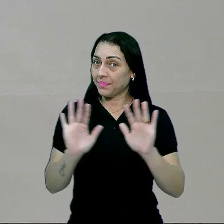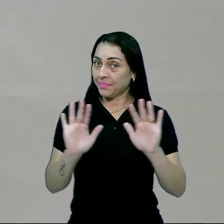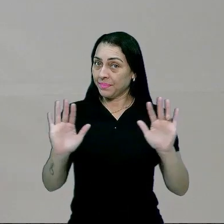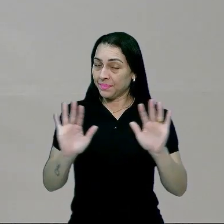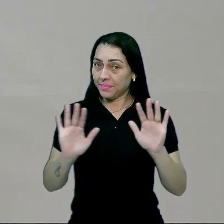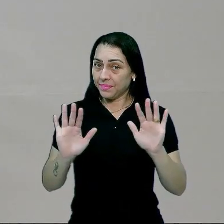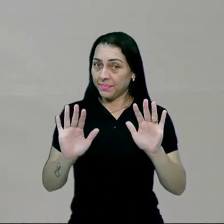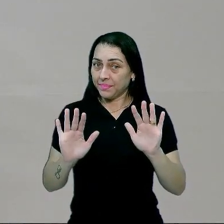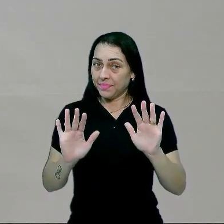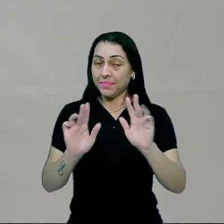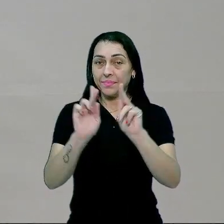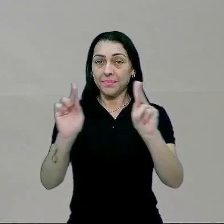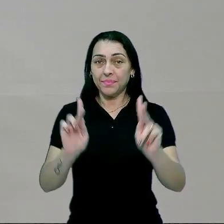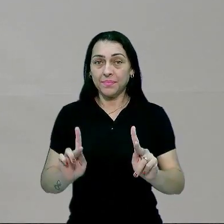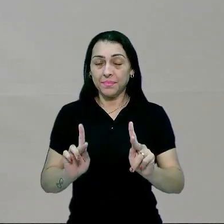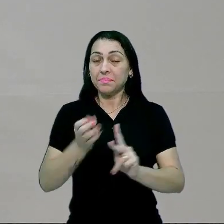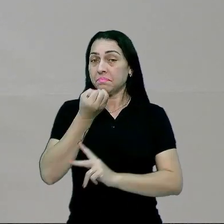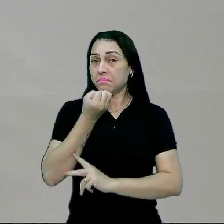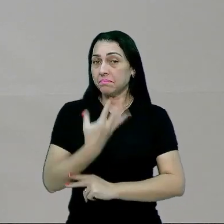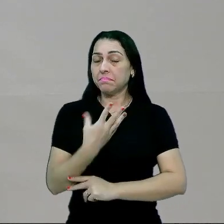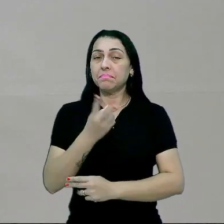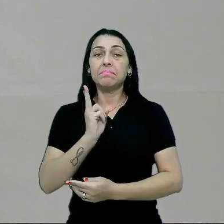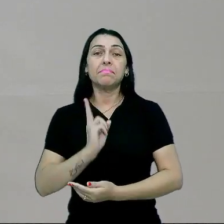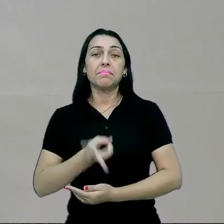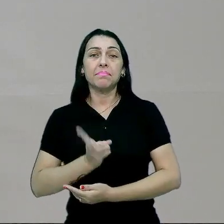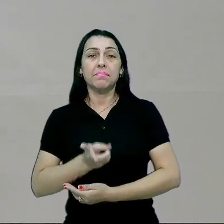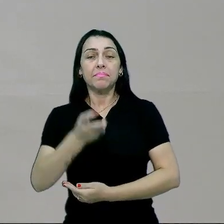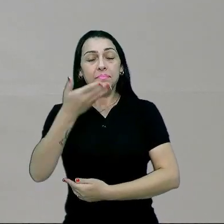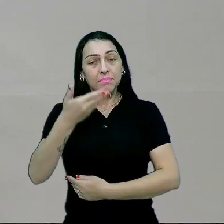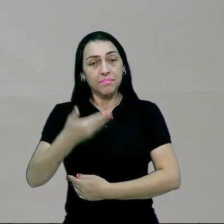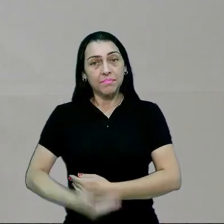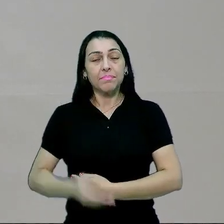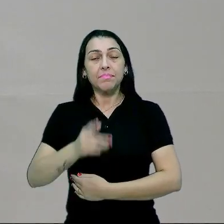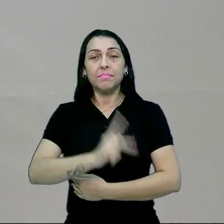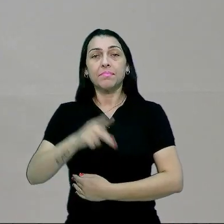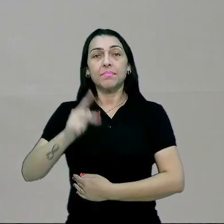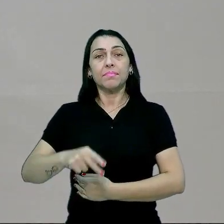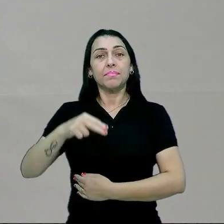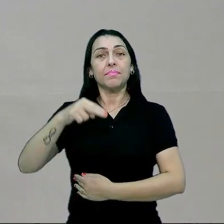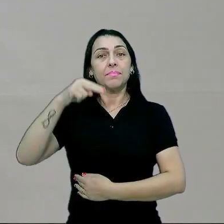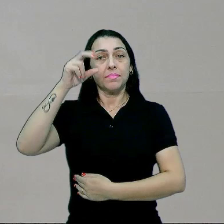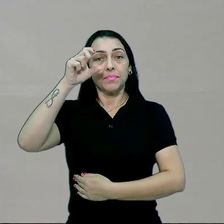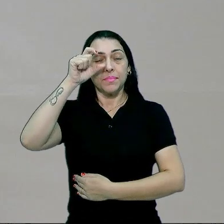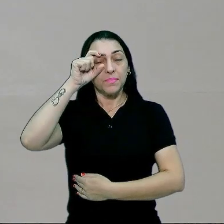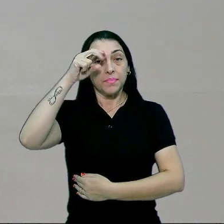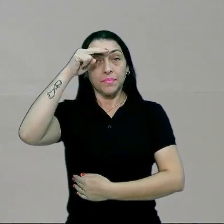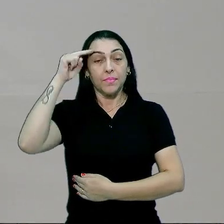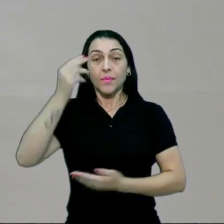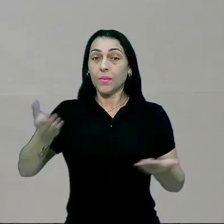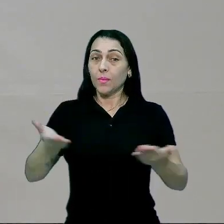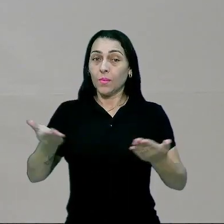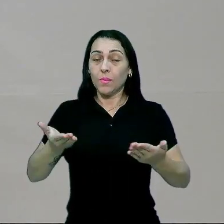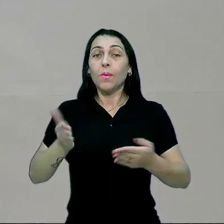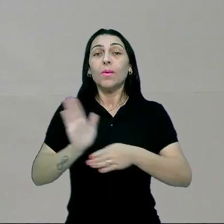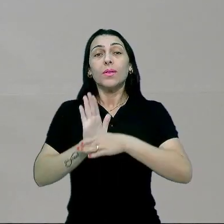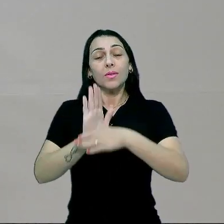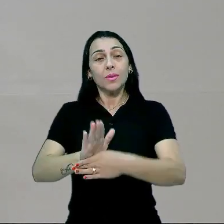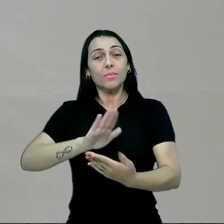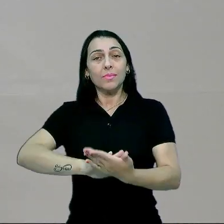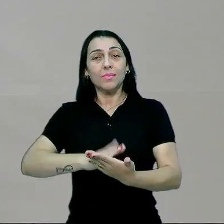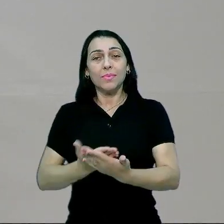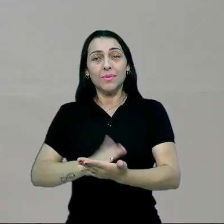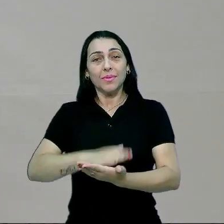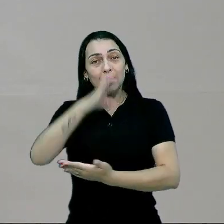Olá, paz e bem sempre. Sou o professor Isaías, hoje auxiliado pela interpretação